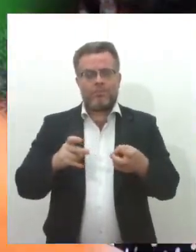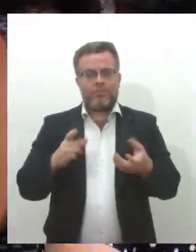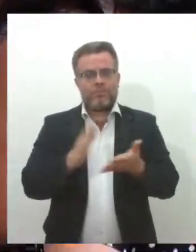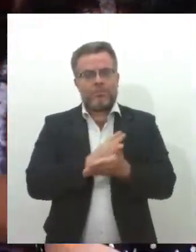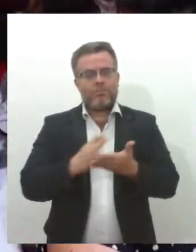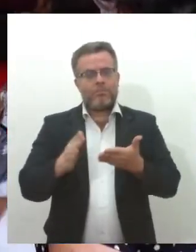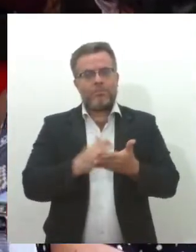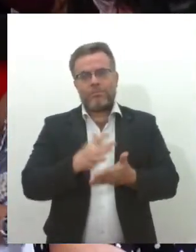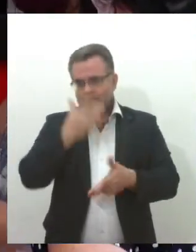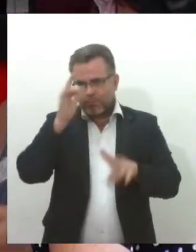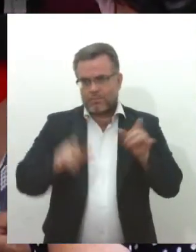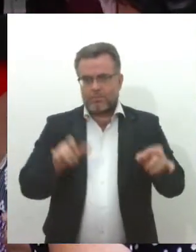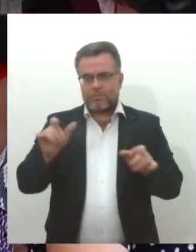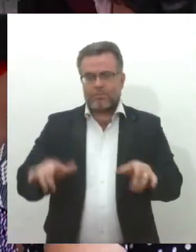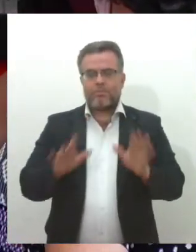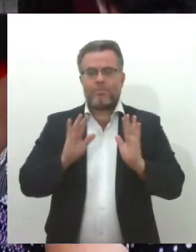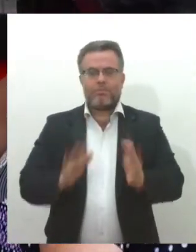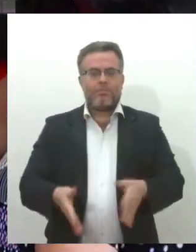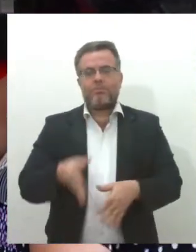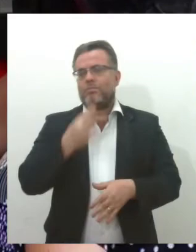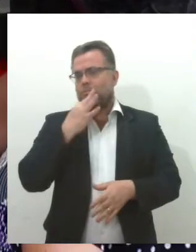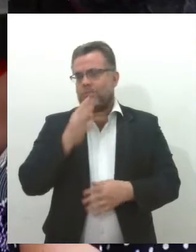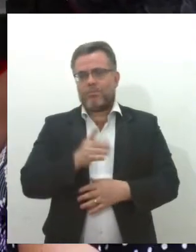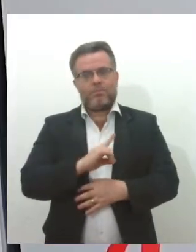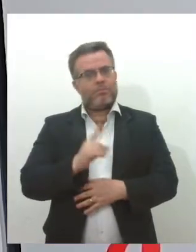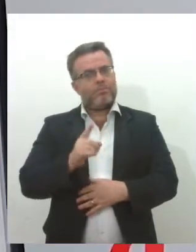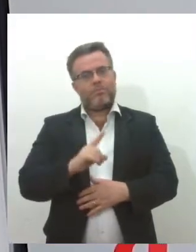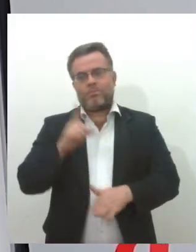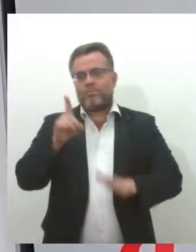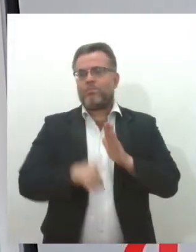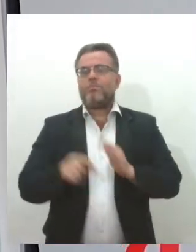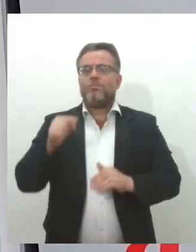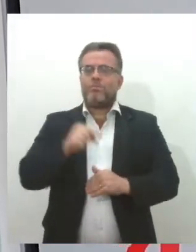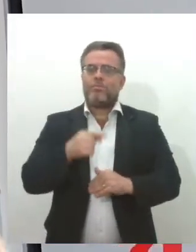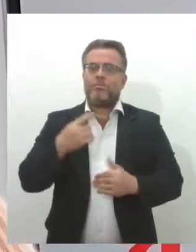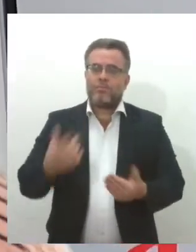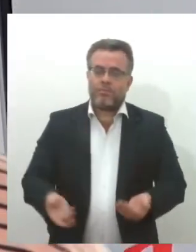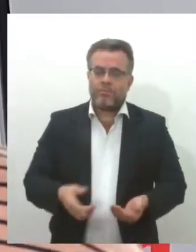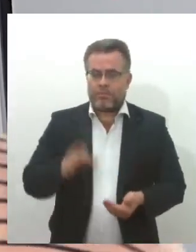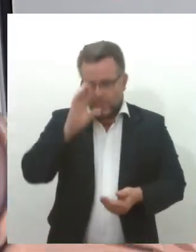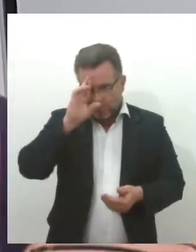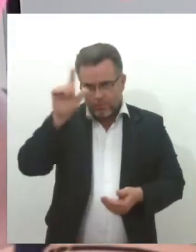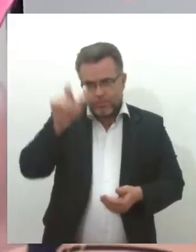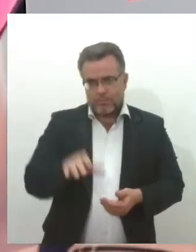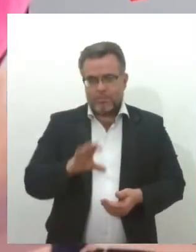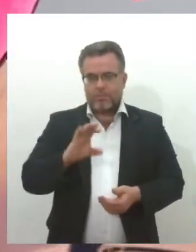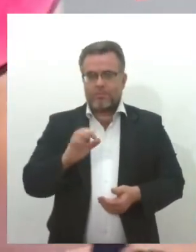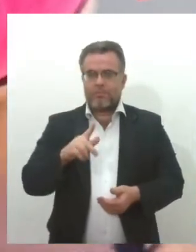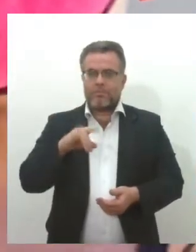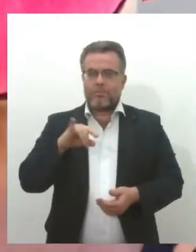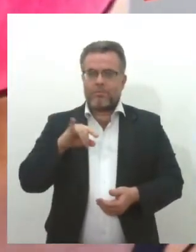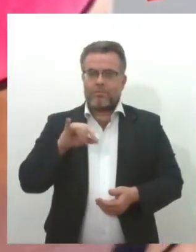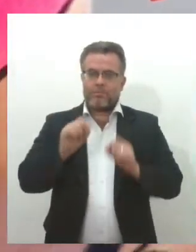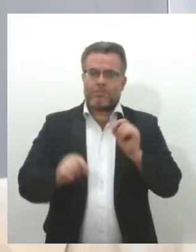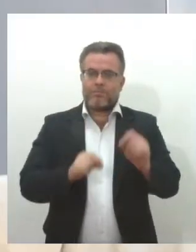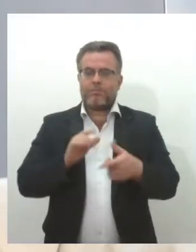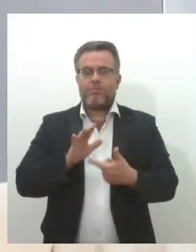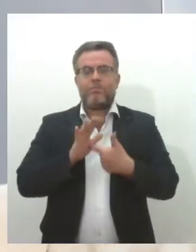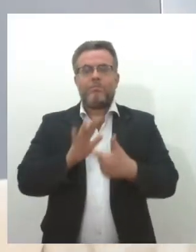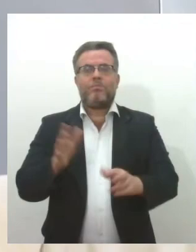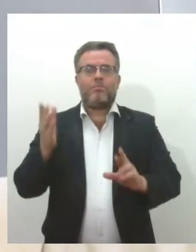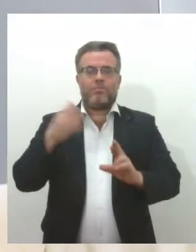pessoas nem mesmo conheciam esse direito a dona de casa Clécia é um bom exemplo disso